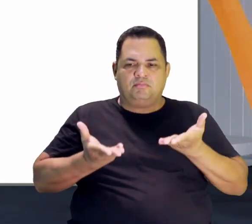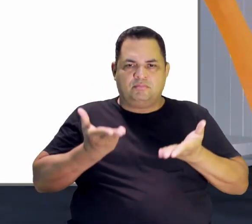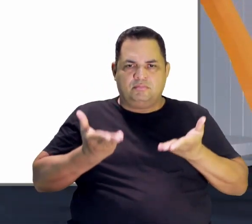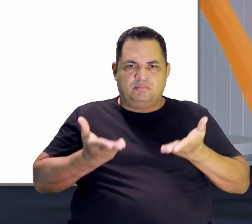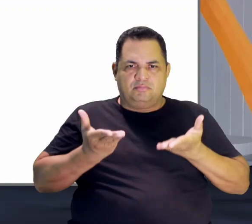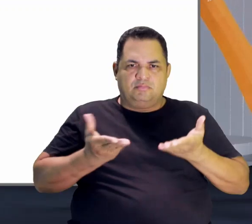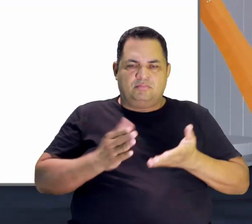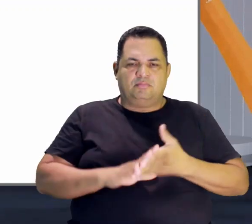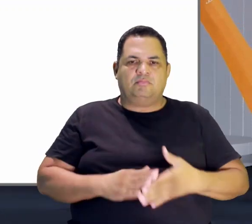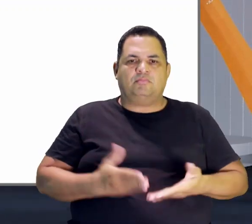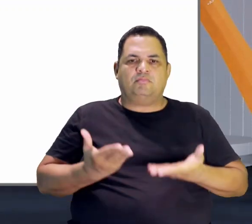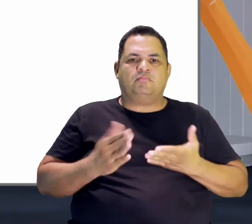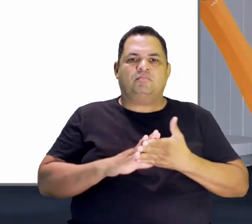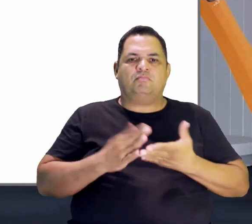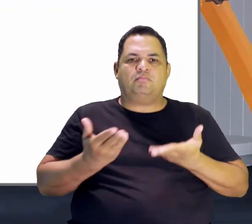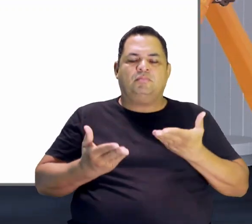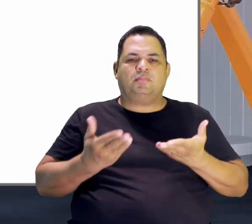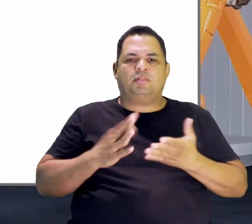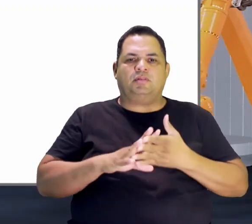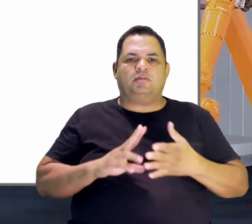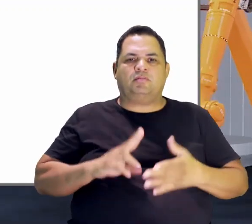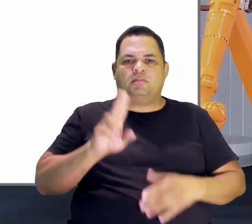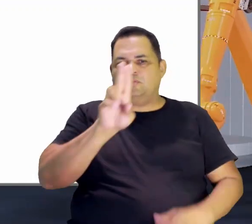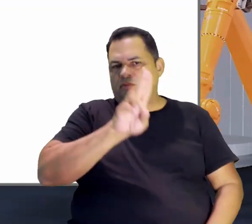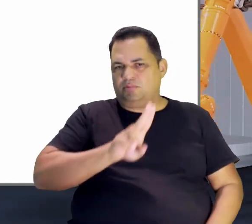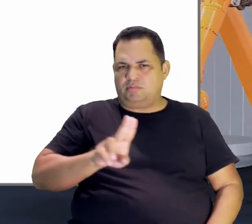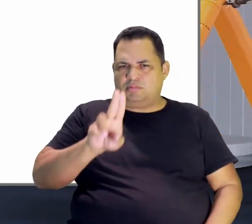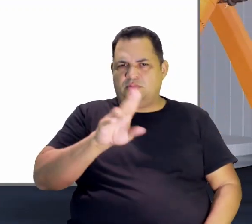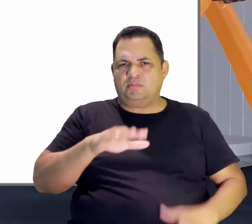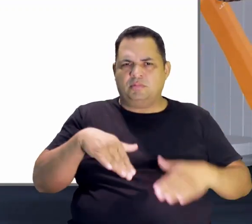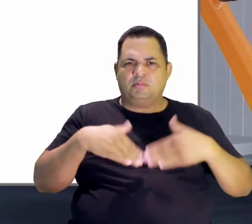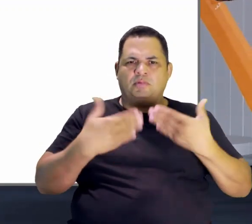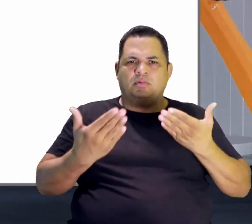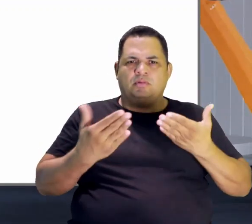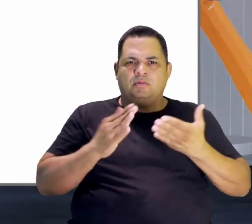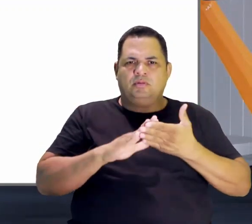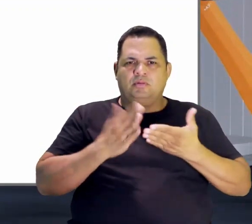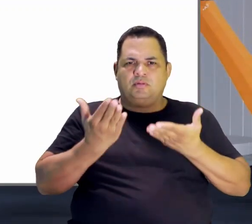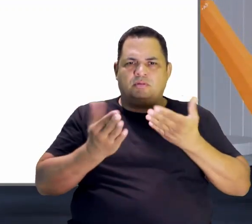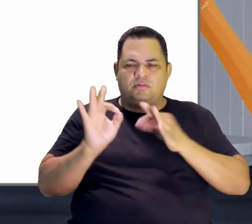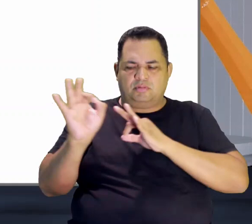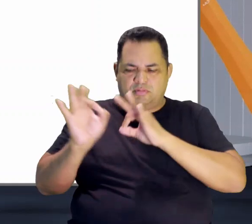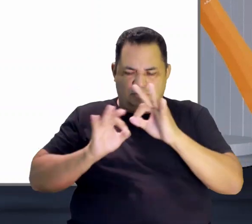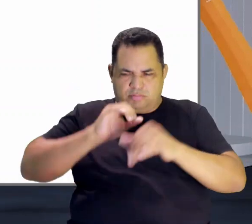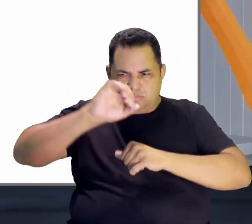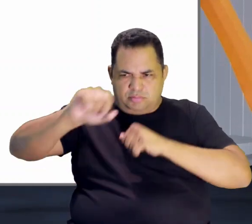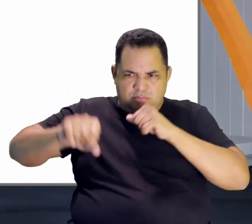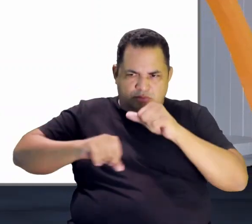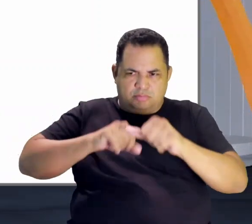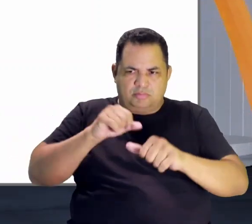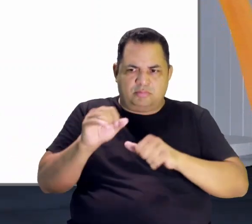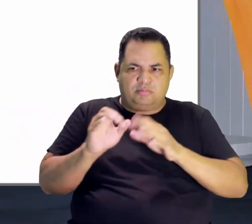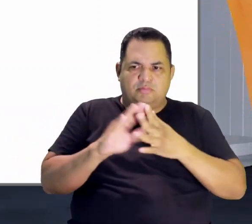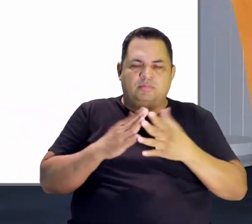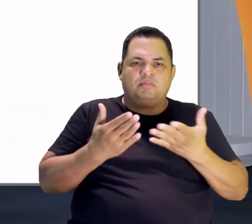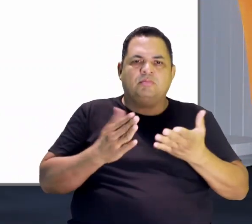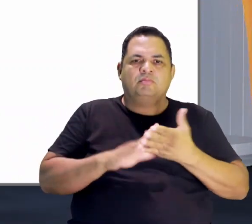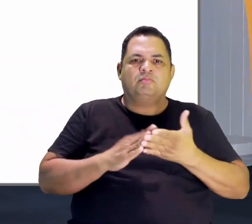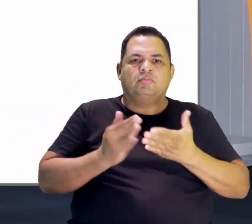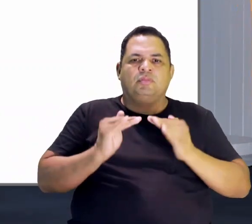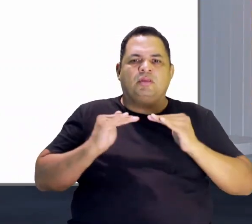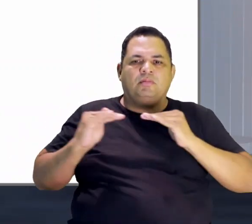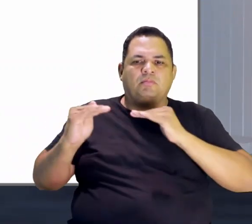os newtons, as forças, através das molas. Conforme a aferição e a mudança medida certinho nos padrões dentro